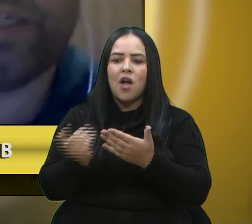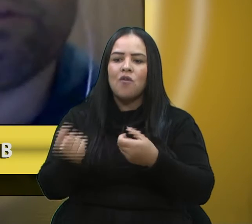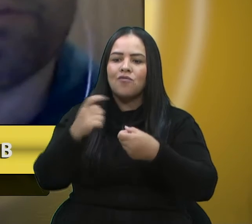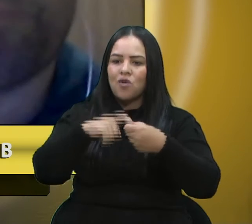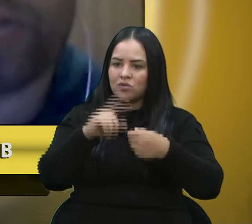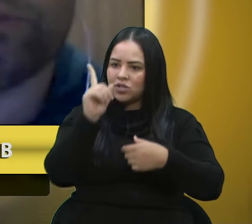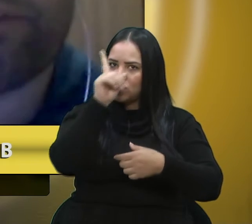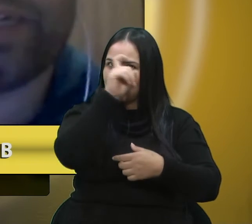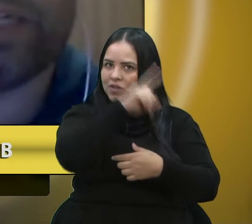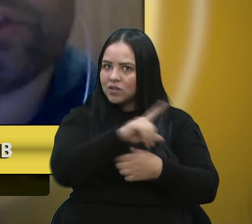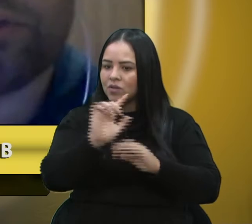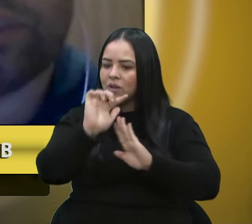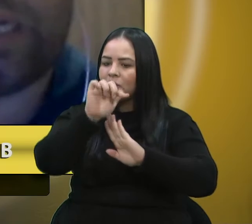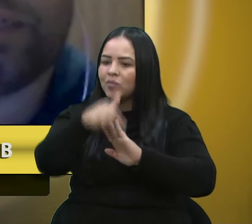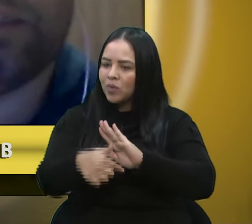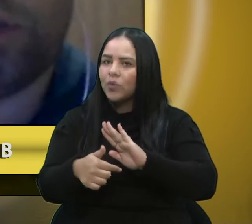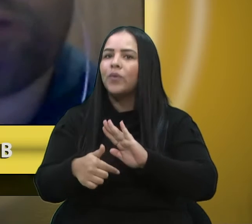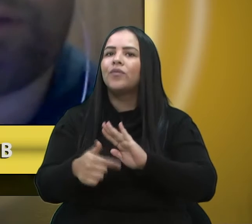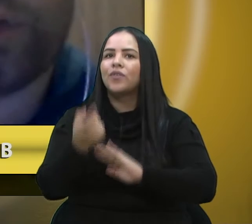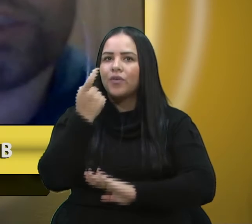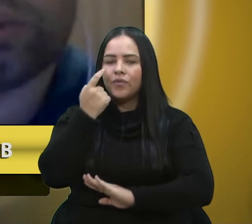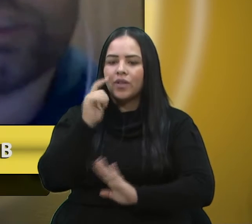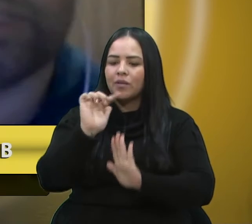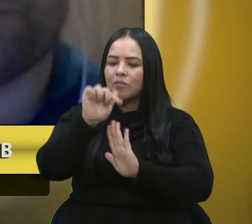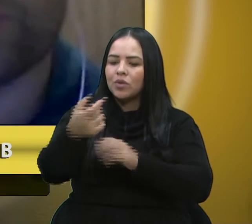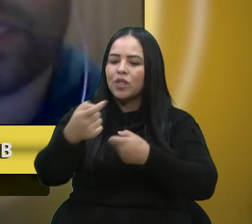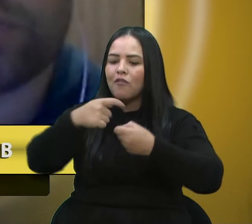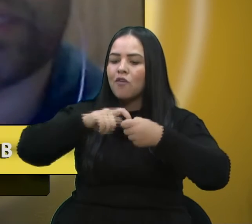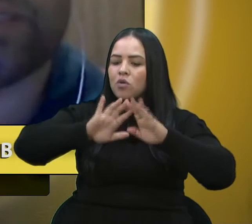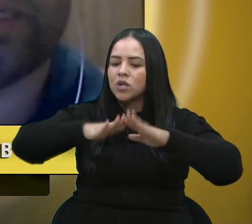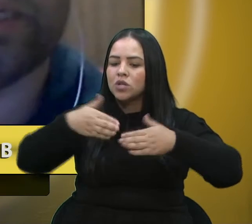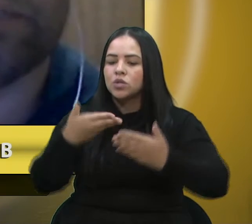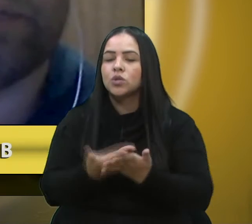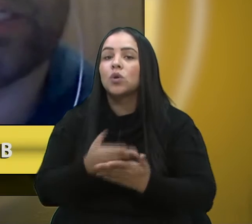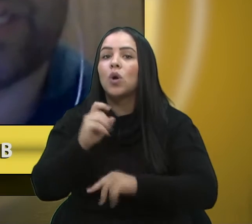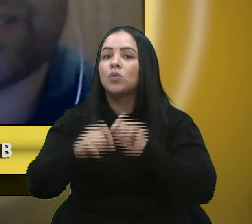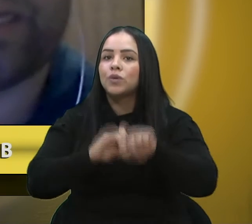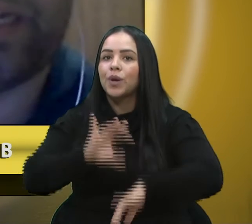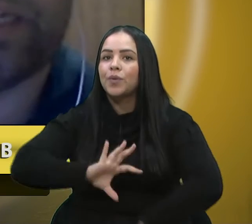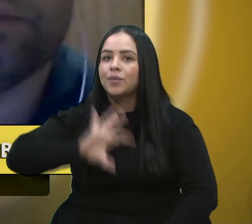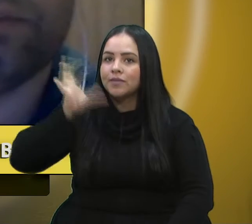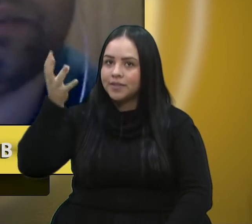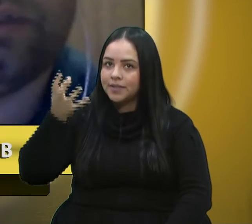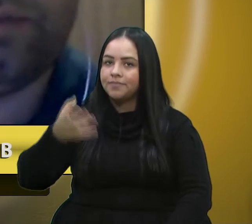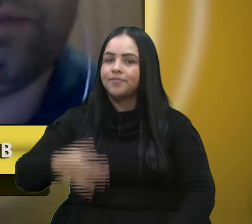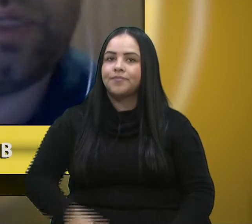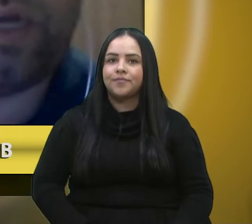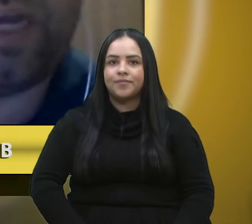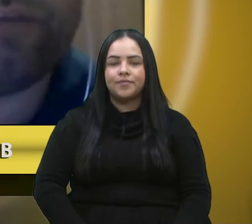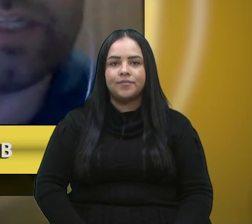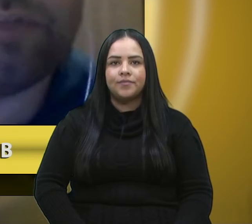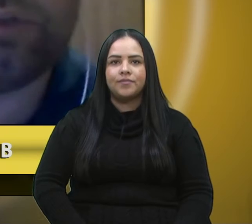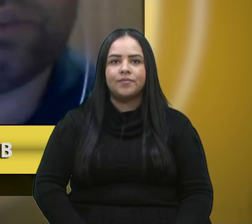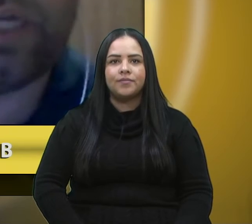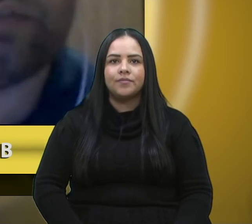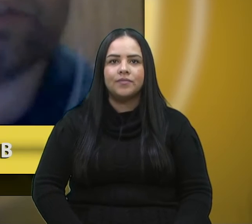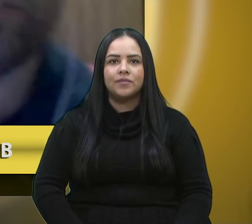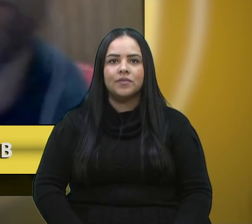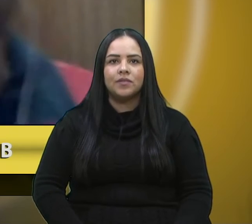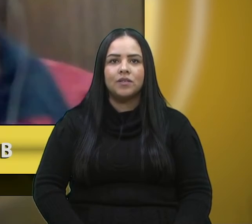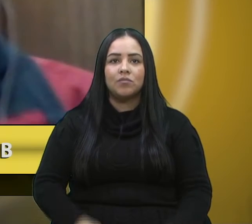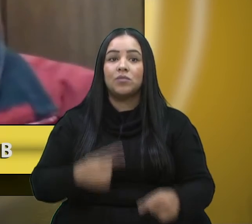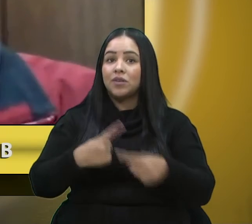ser o impacto da evasão escolar logo após todo esse processo que está se criando aí, que já está criado. A evasão escolar, nós